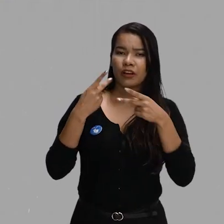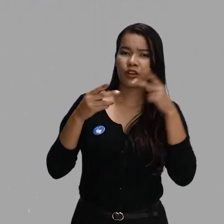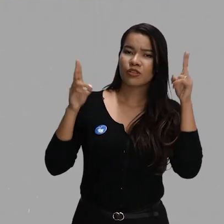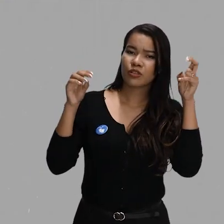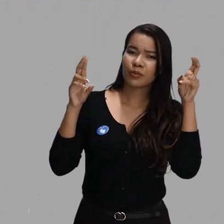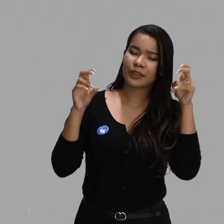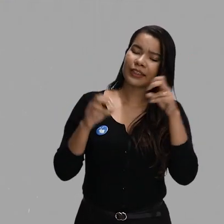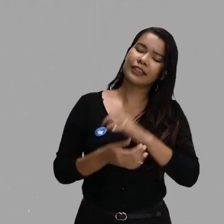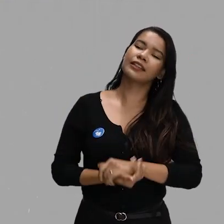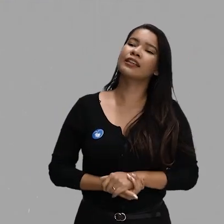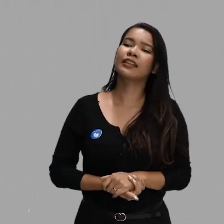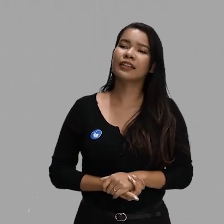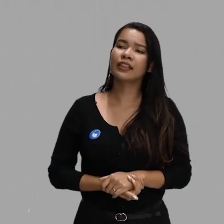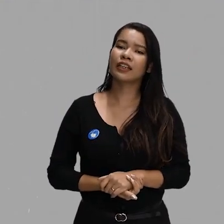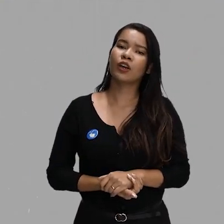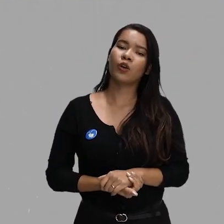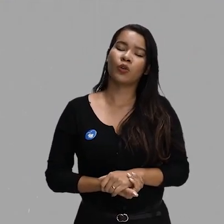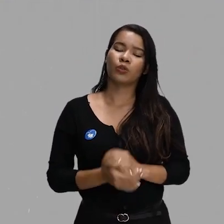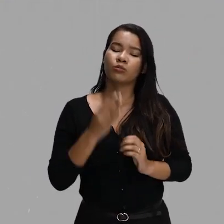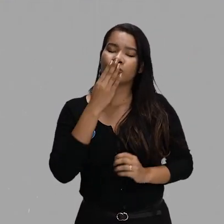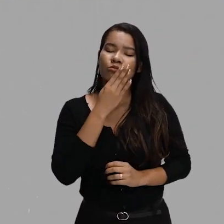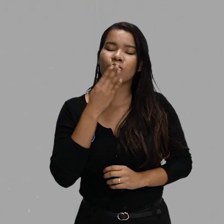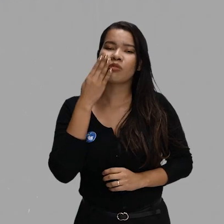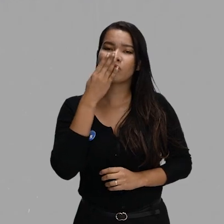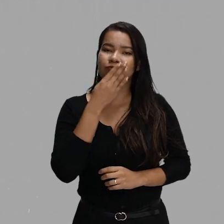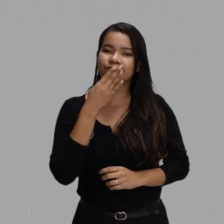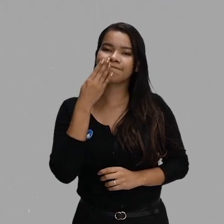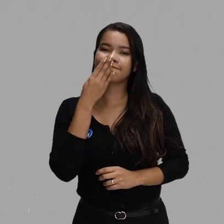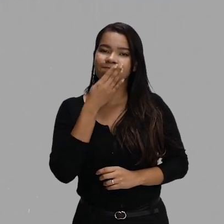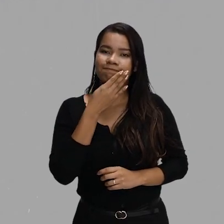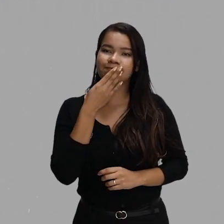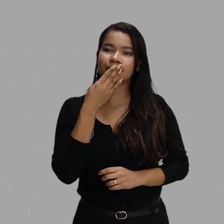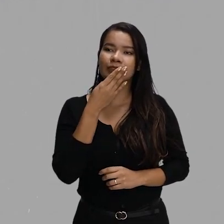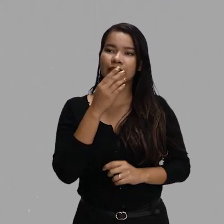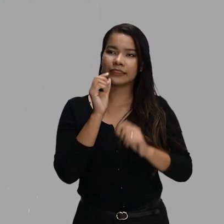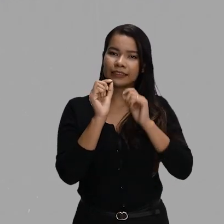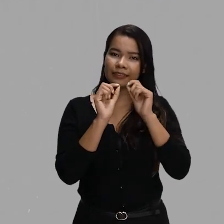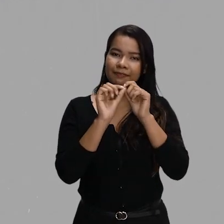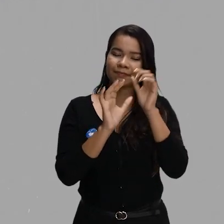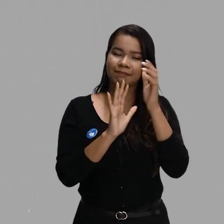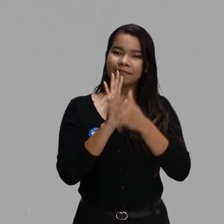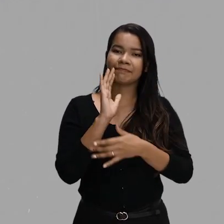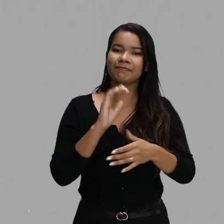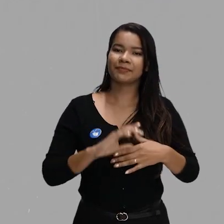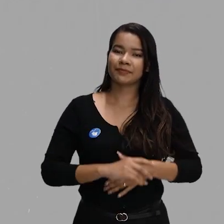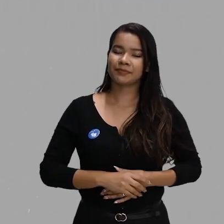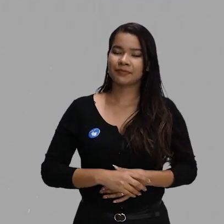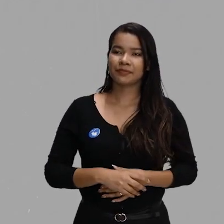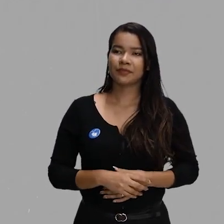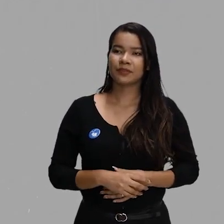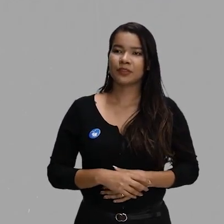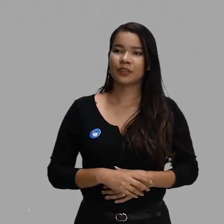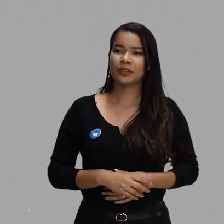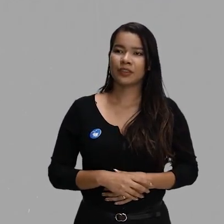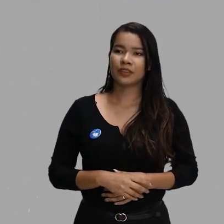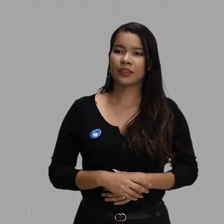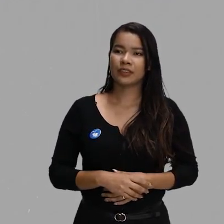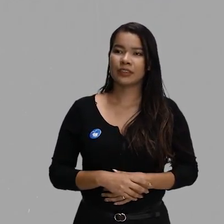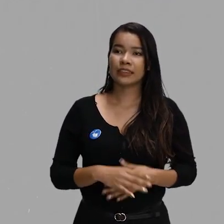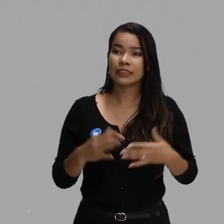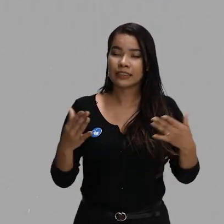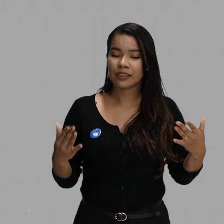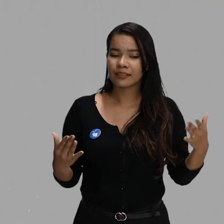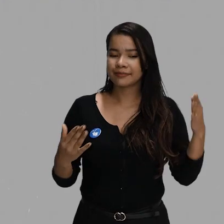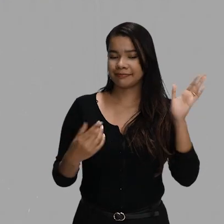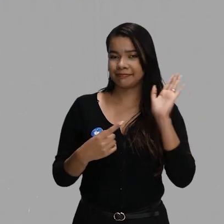de quebra-queixo, feito com açúcar, mel e coco. Certo? Então, gente, eu trouxe essa letra de música